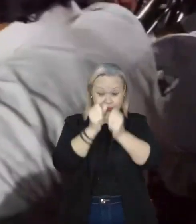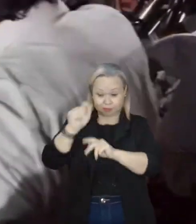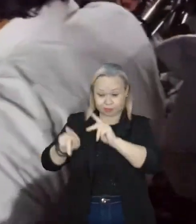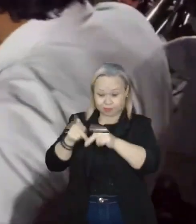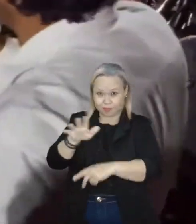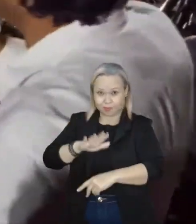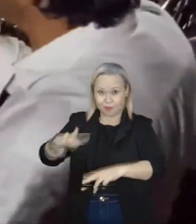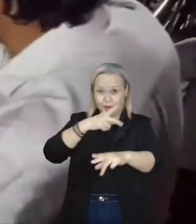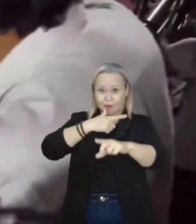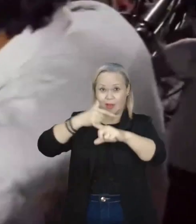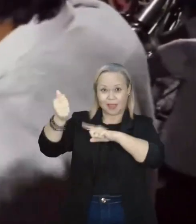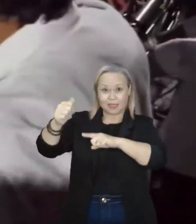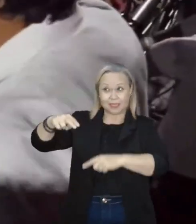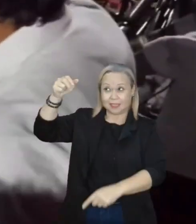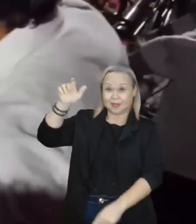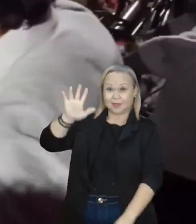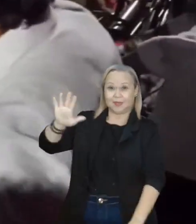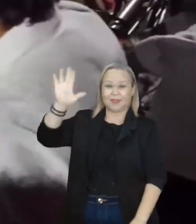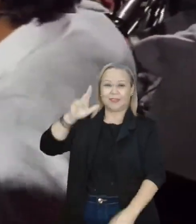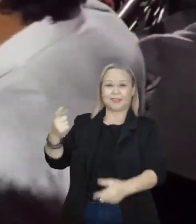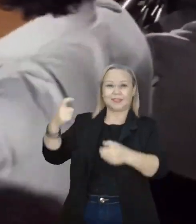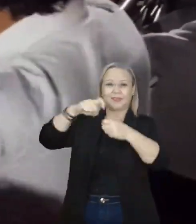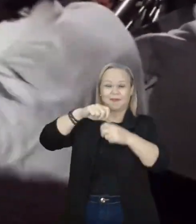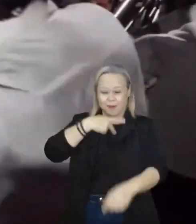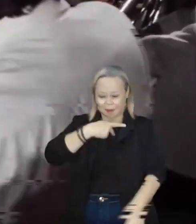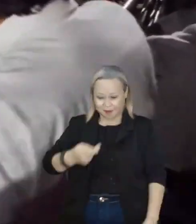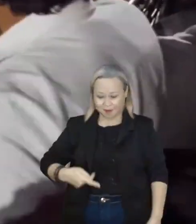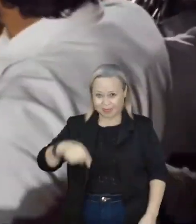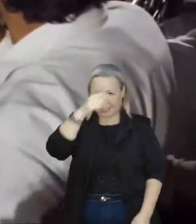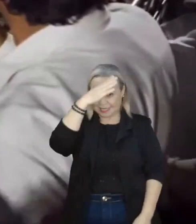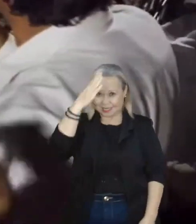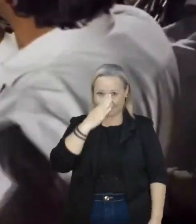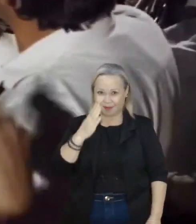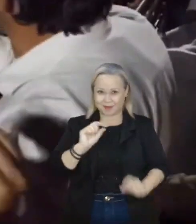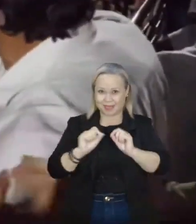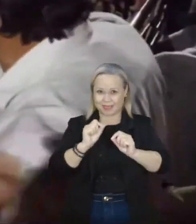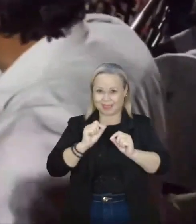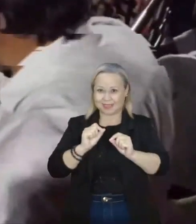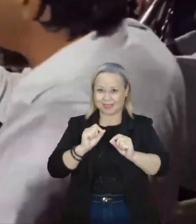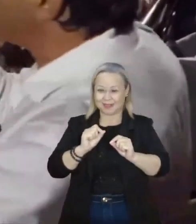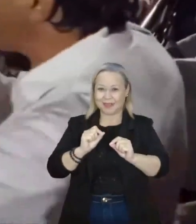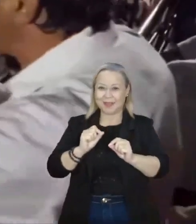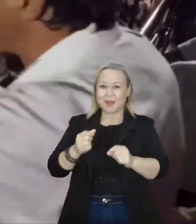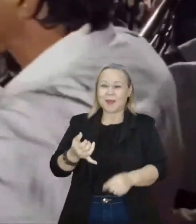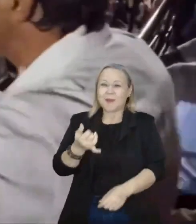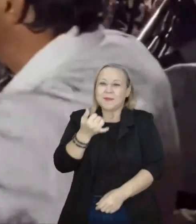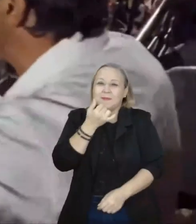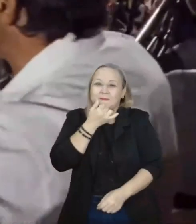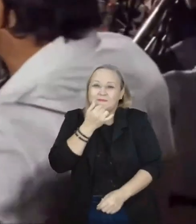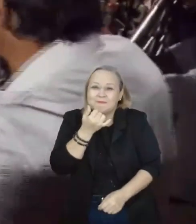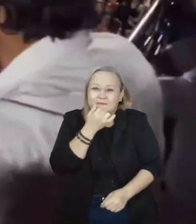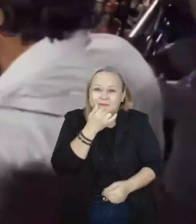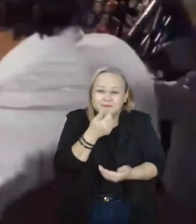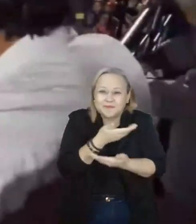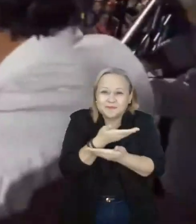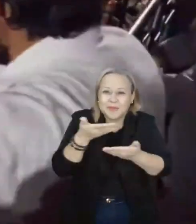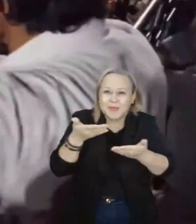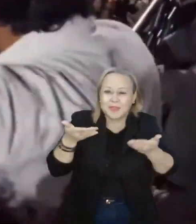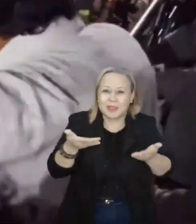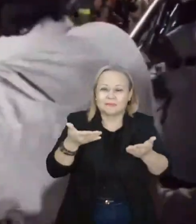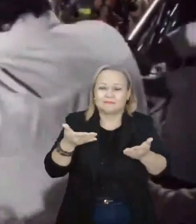do Nordeste, volta à presidência da República para redimir esse país do